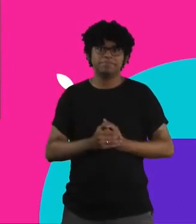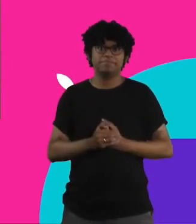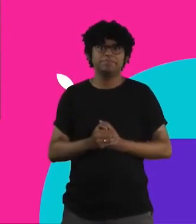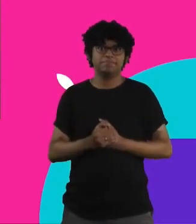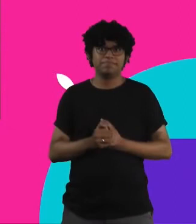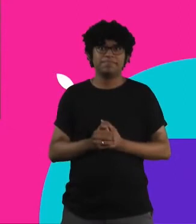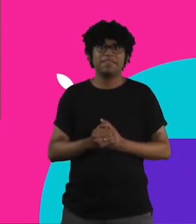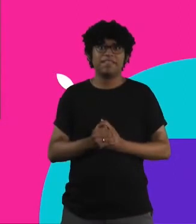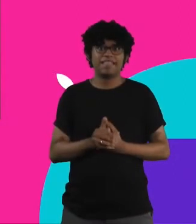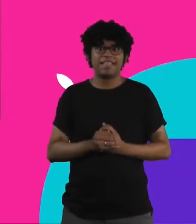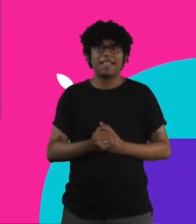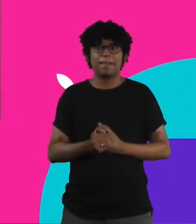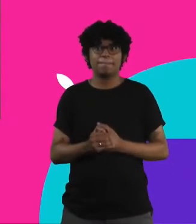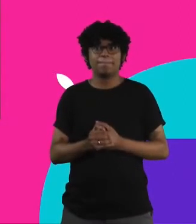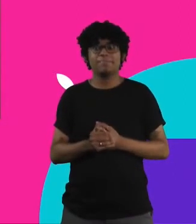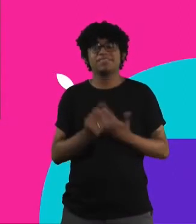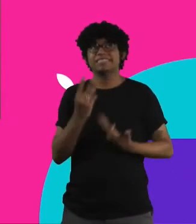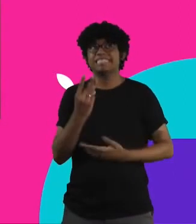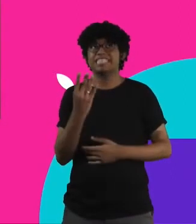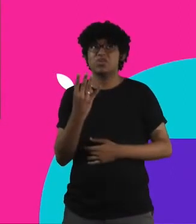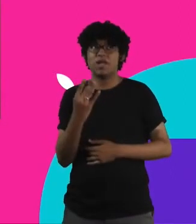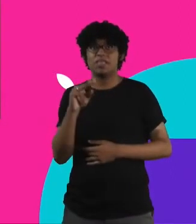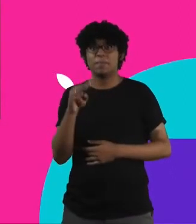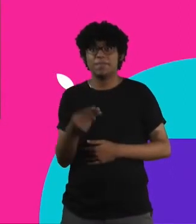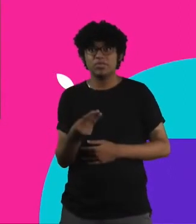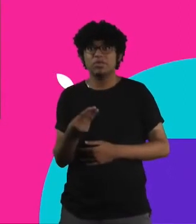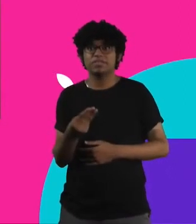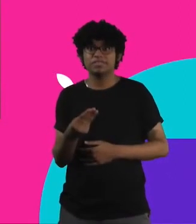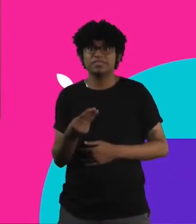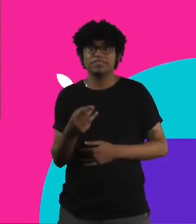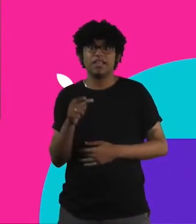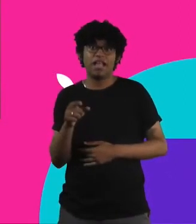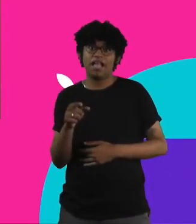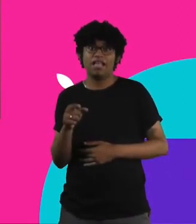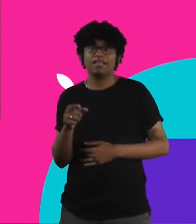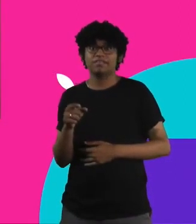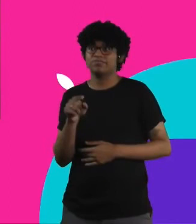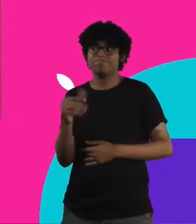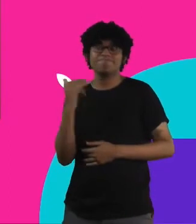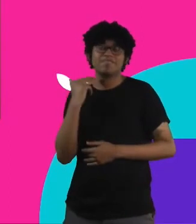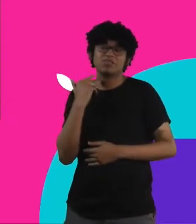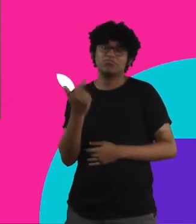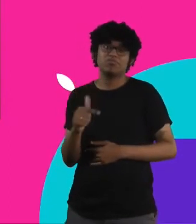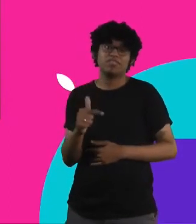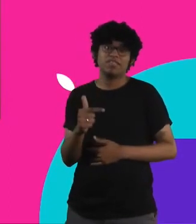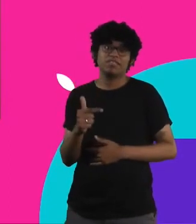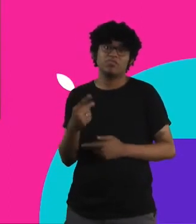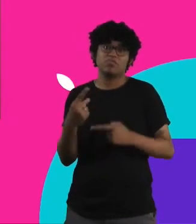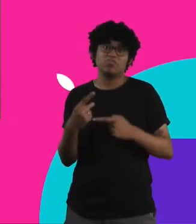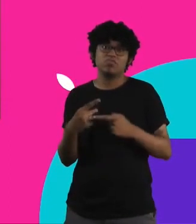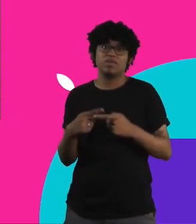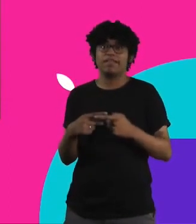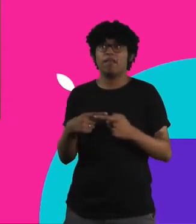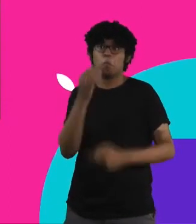até pretensioso a gente achar que 34 milhões de pessoas, elas não estão dentro do sistema financeiro por